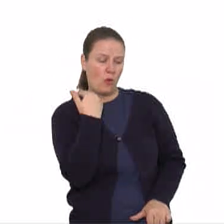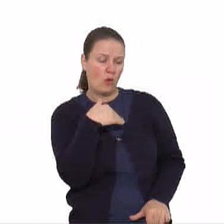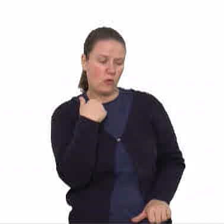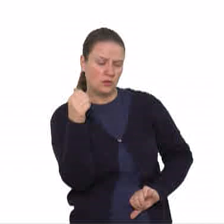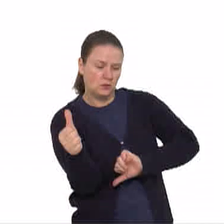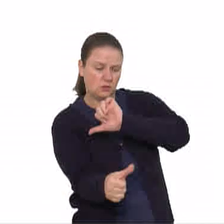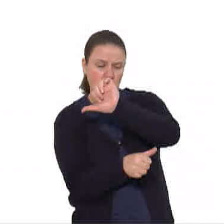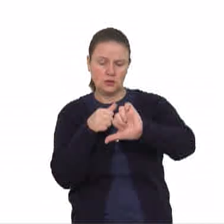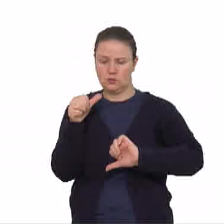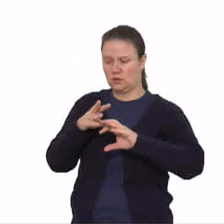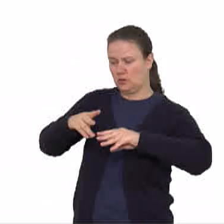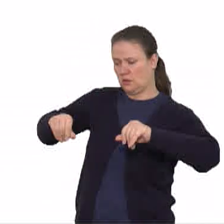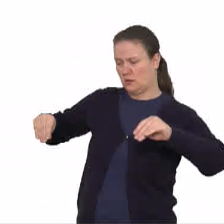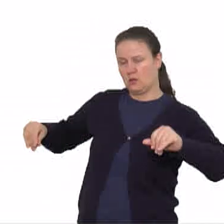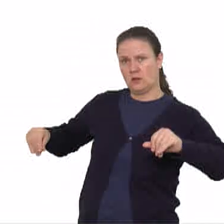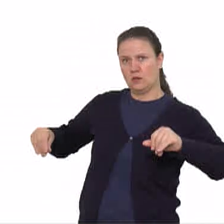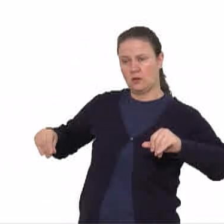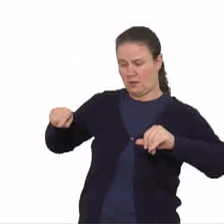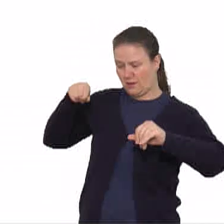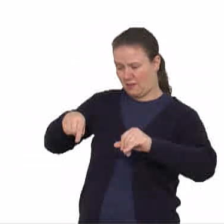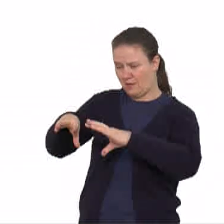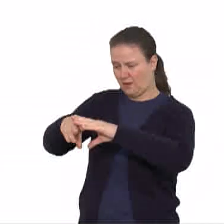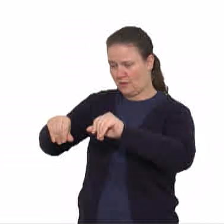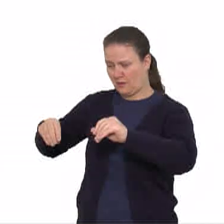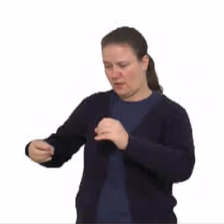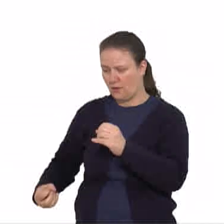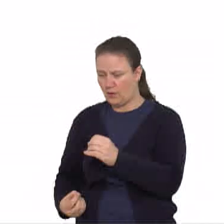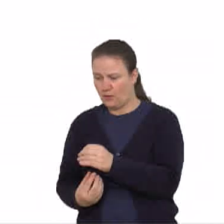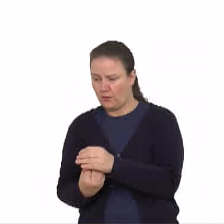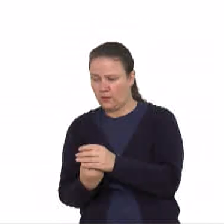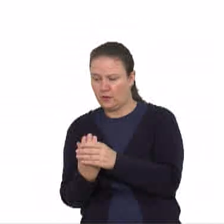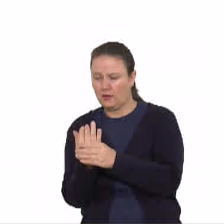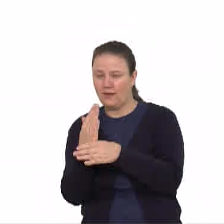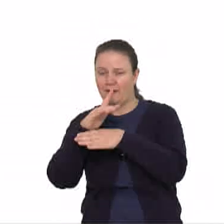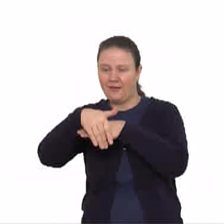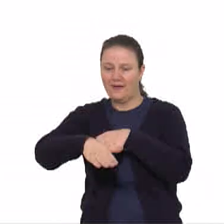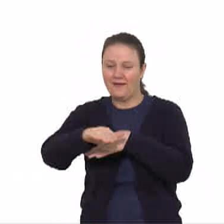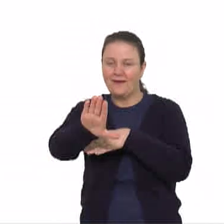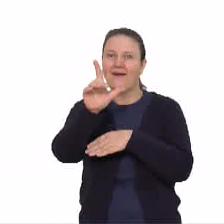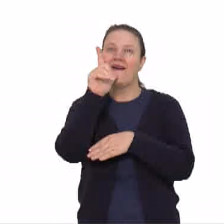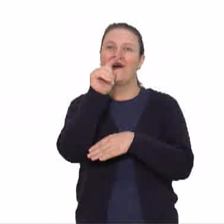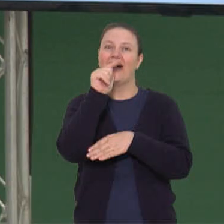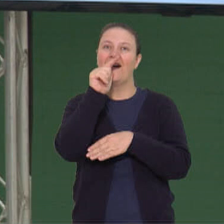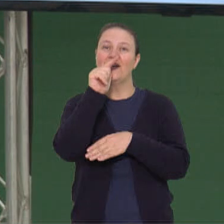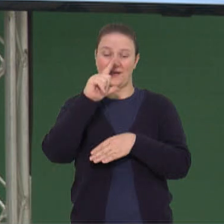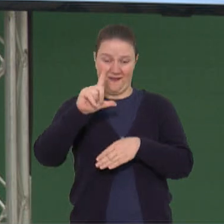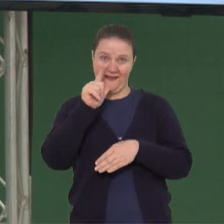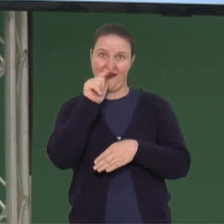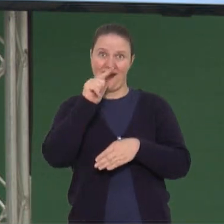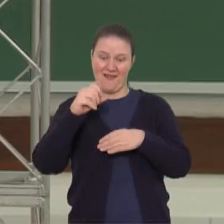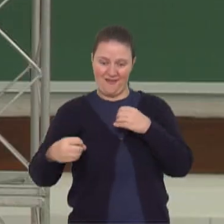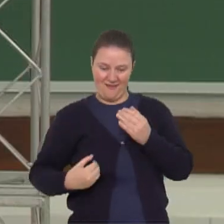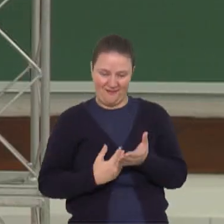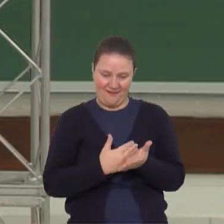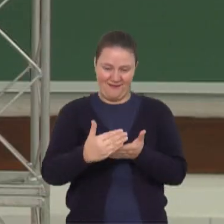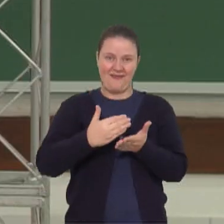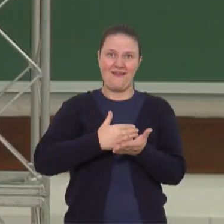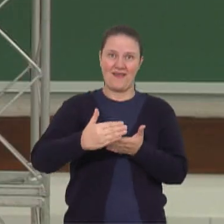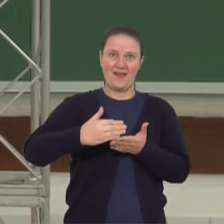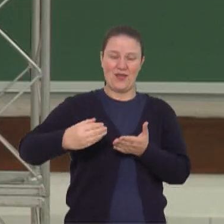terra, e da terra nasce água, e da água nasce a alma. Olha só que